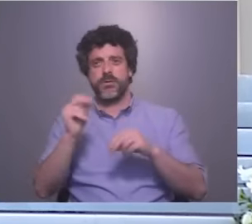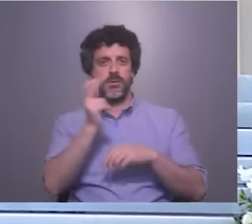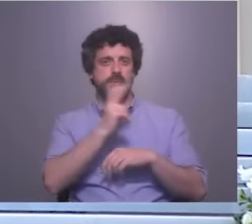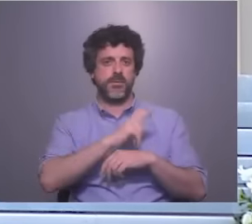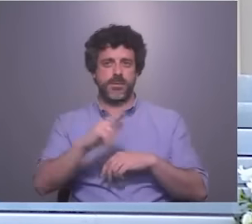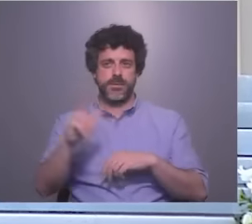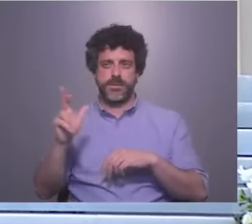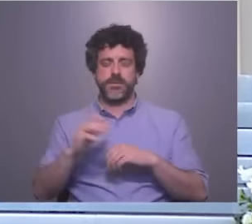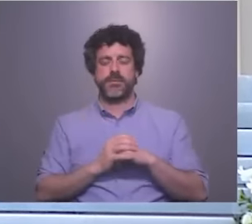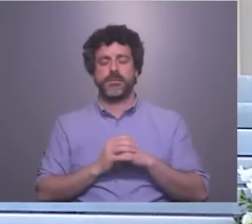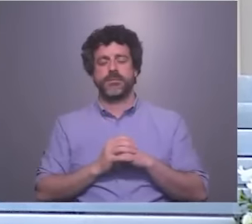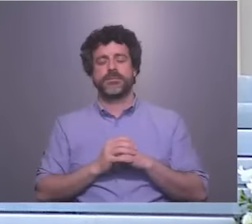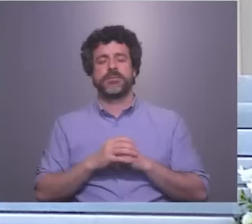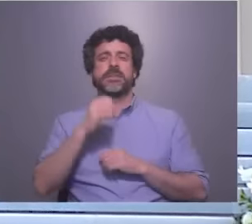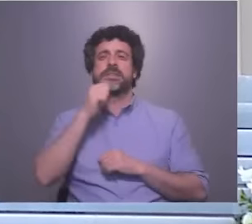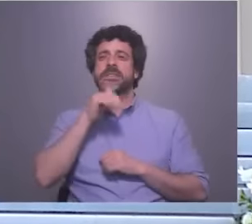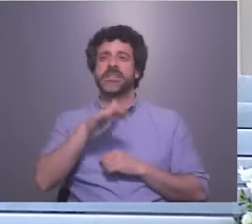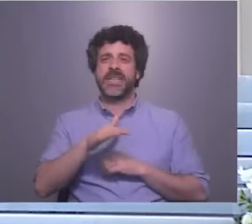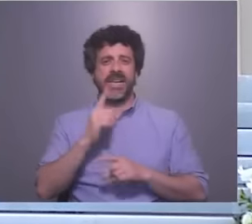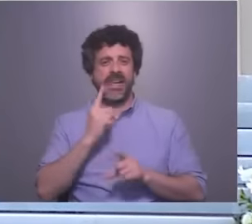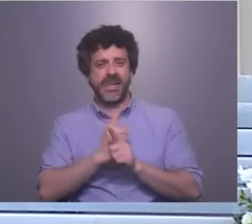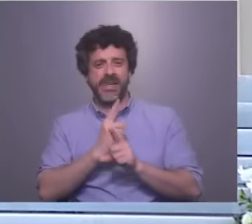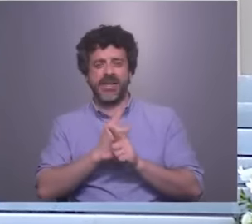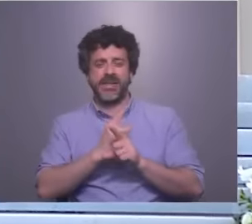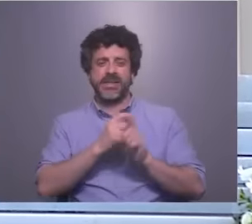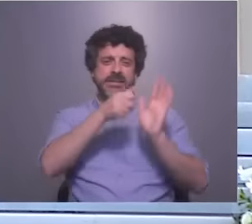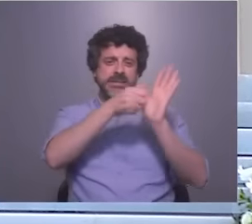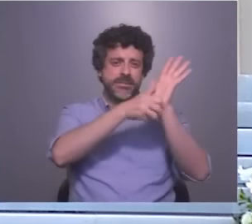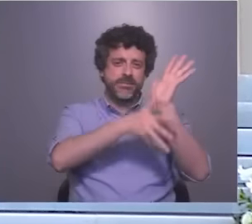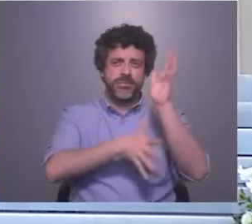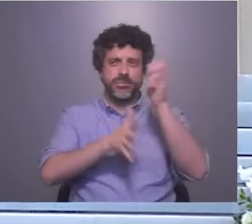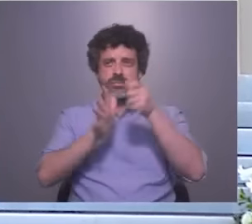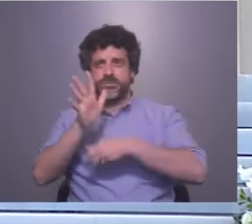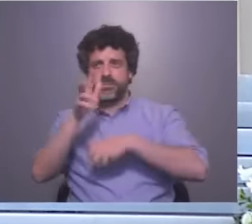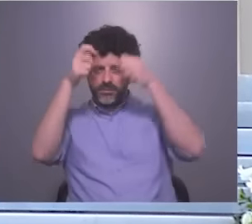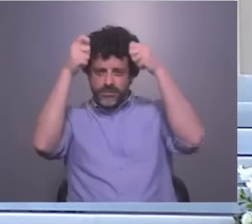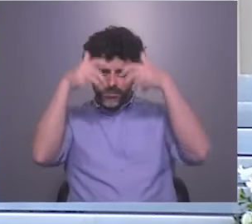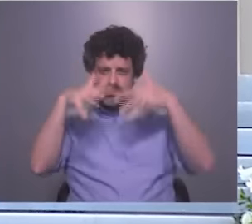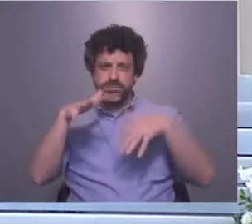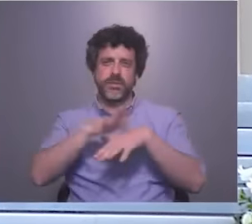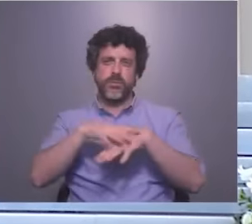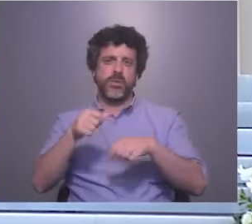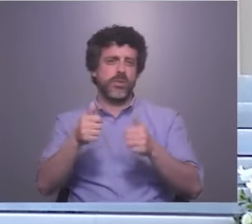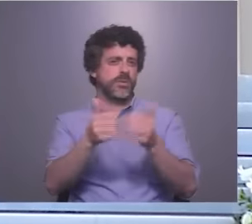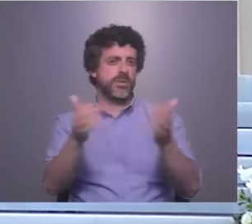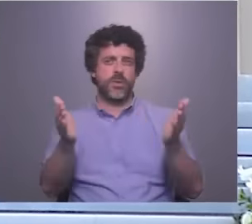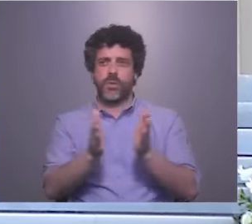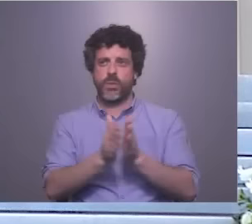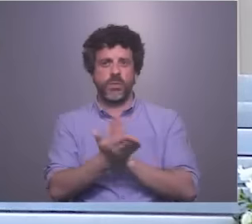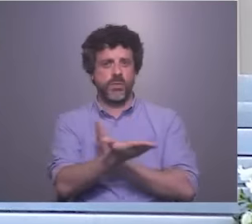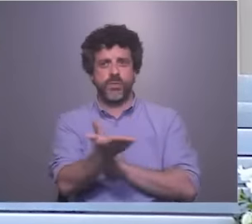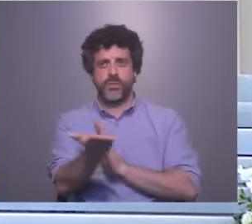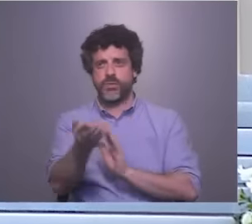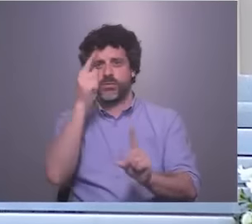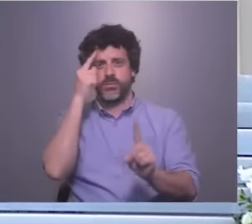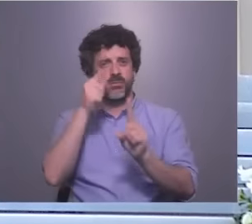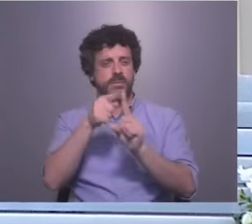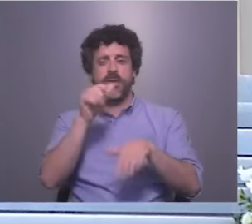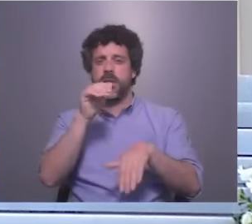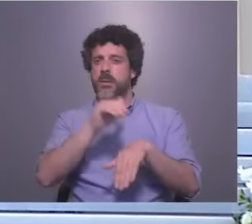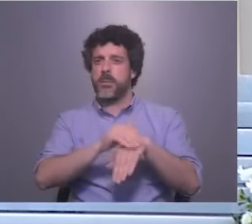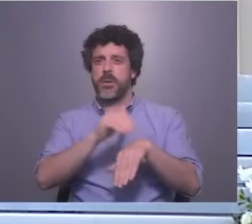Tomai todos e bebei, este é o cálice do meu sangue, o sangue da